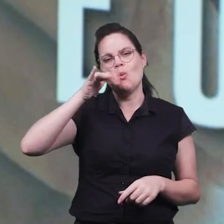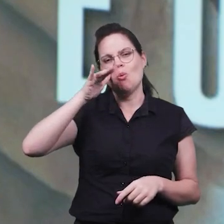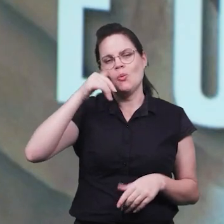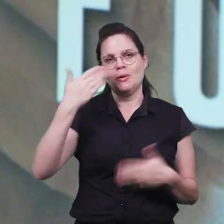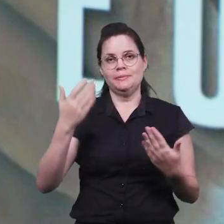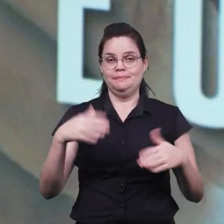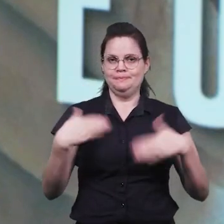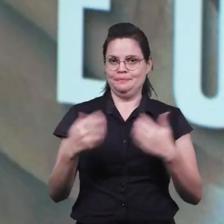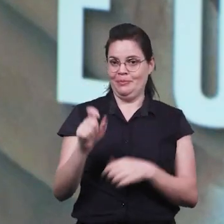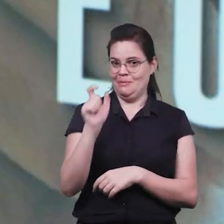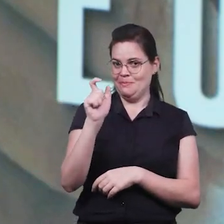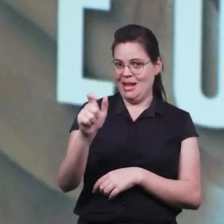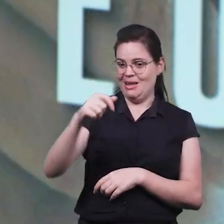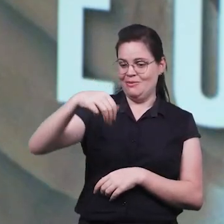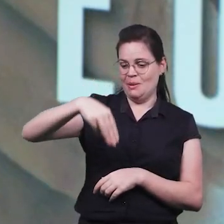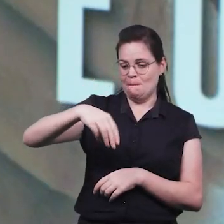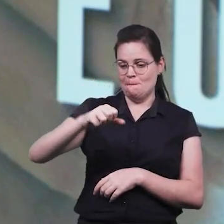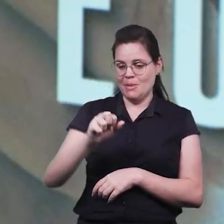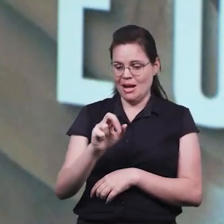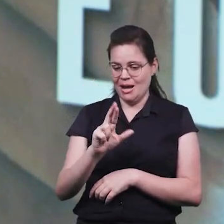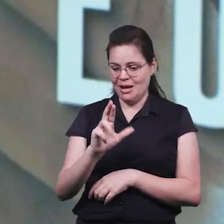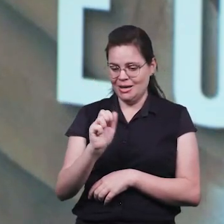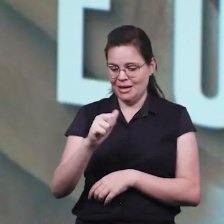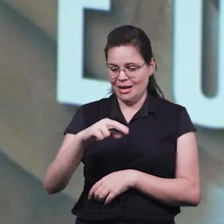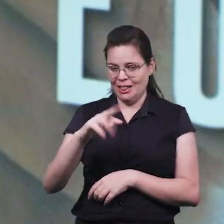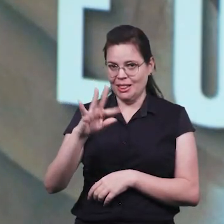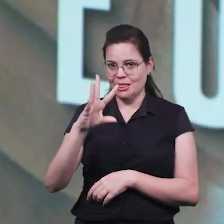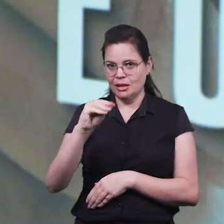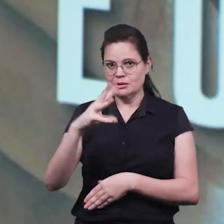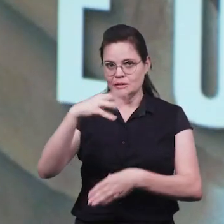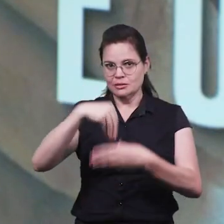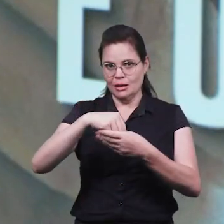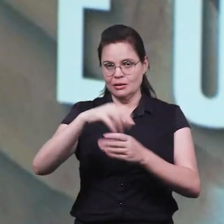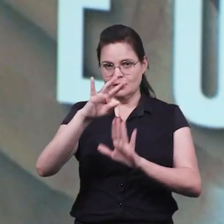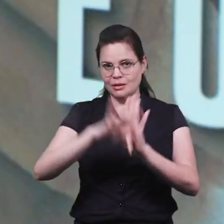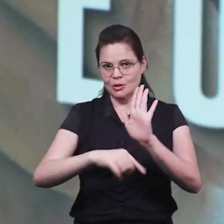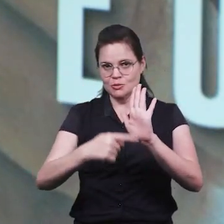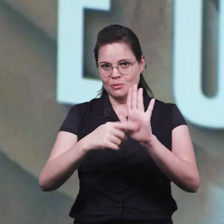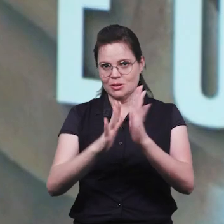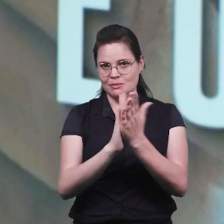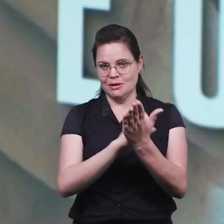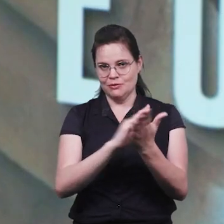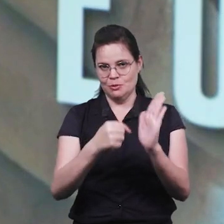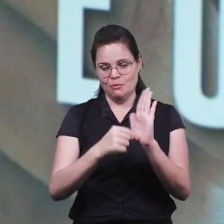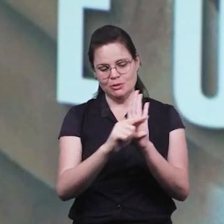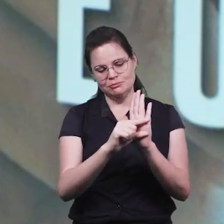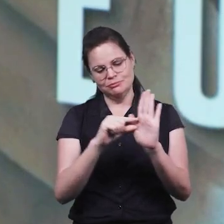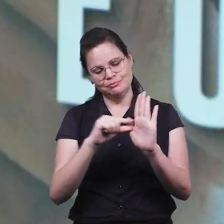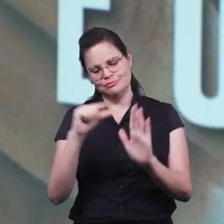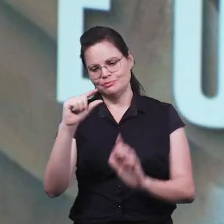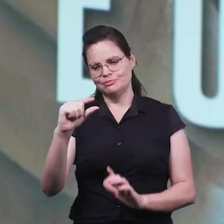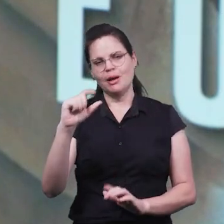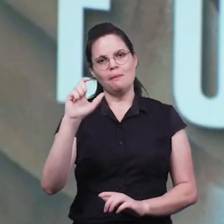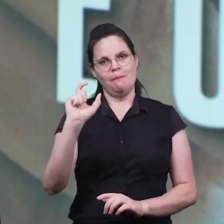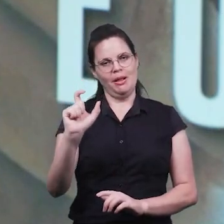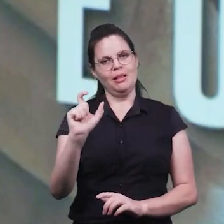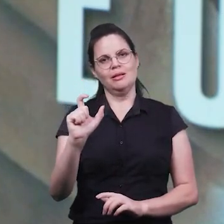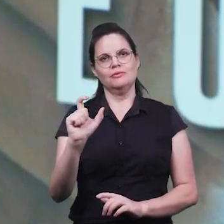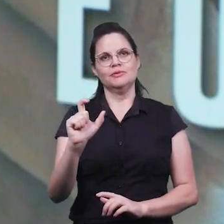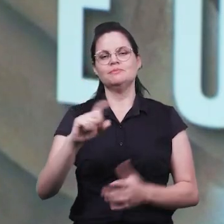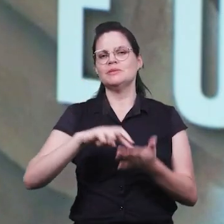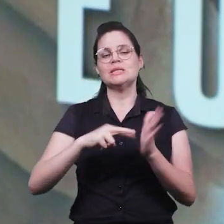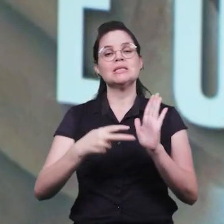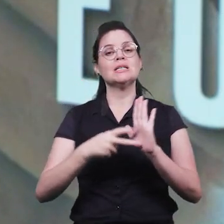palavra Maranata está descrita na Bíblia e que significa para nós, biblicamente, o